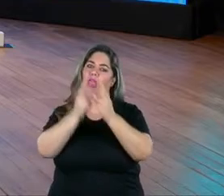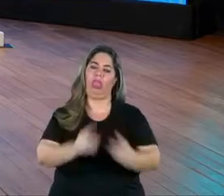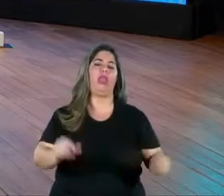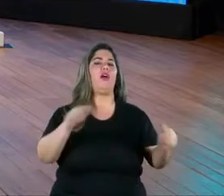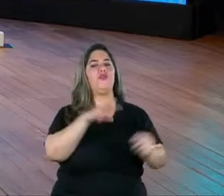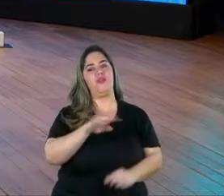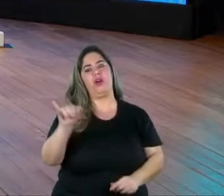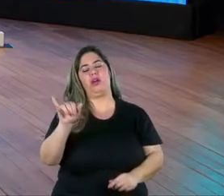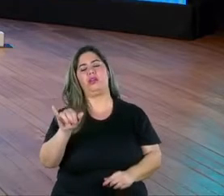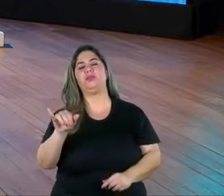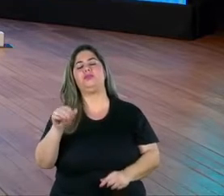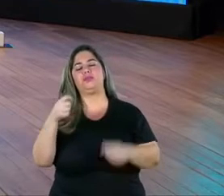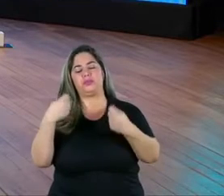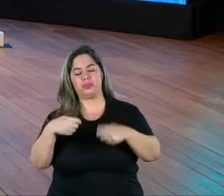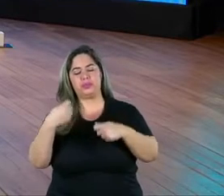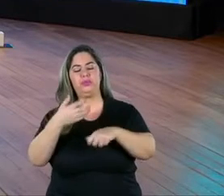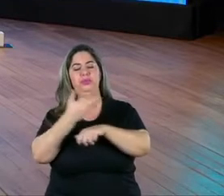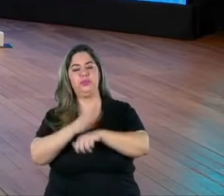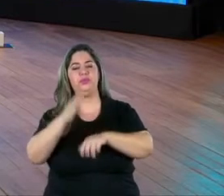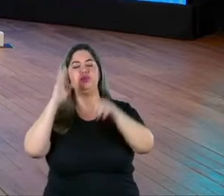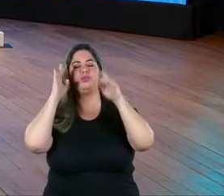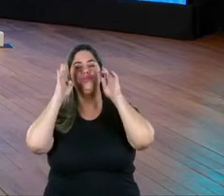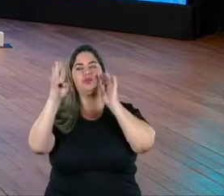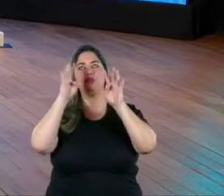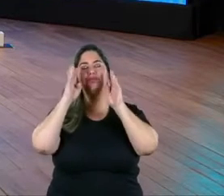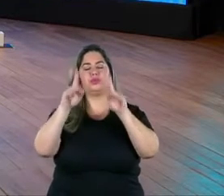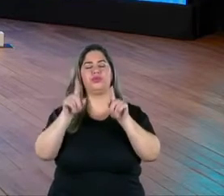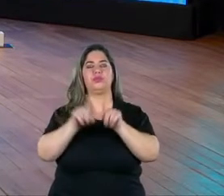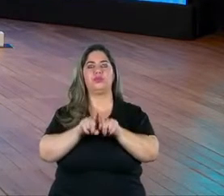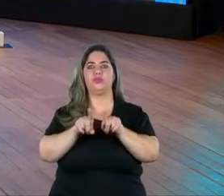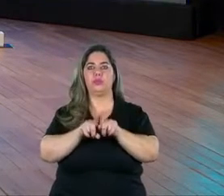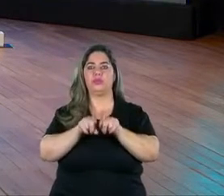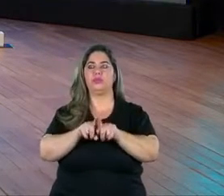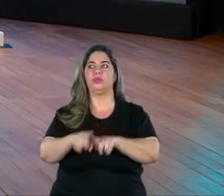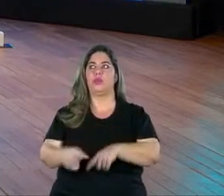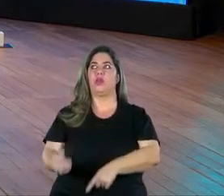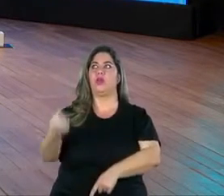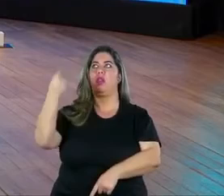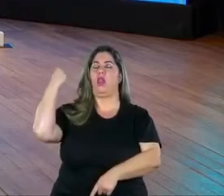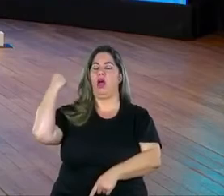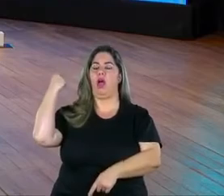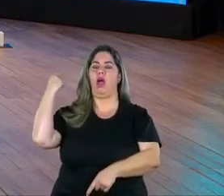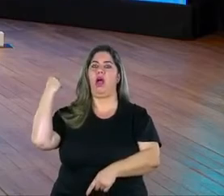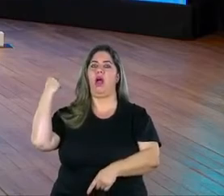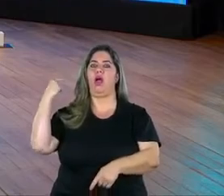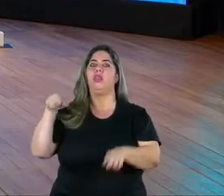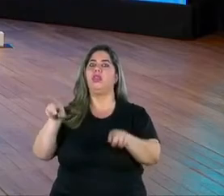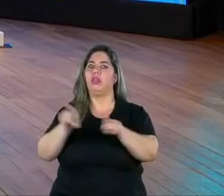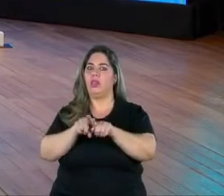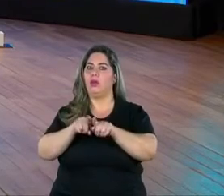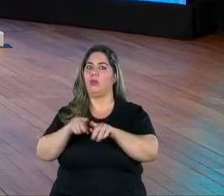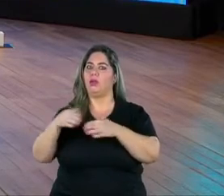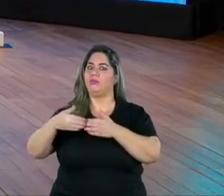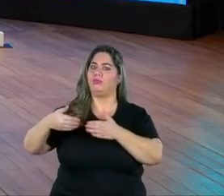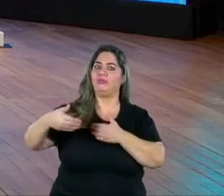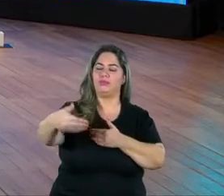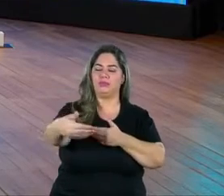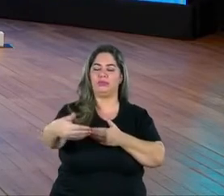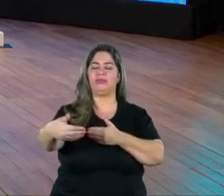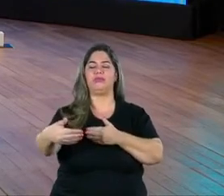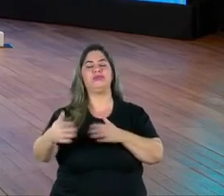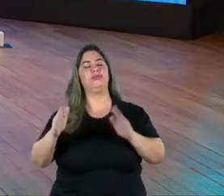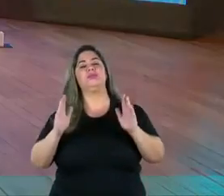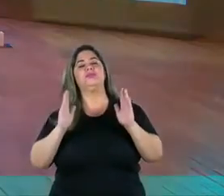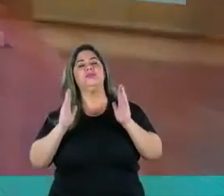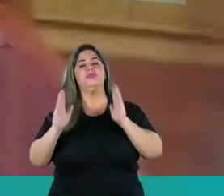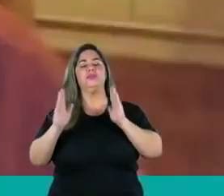as práticas, para as teorias, tanto dos velhos quanto dos novos tempos. Né? Então, para esse